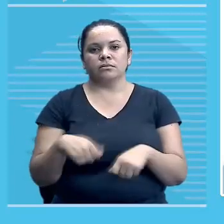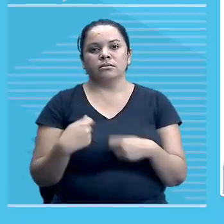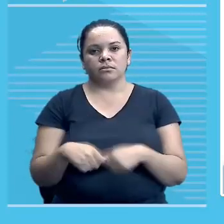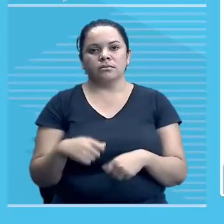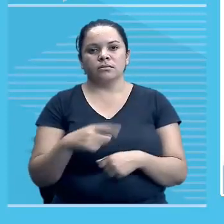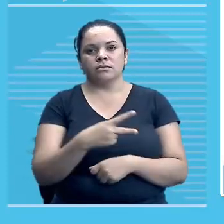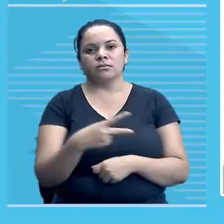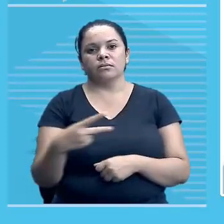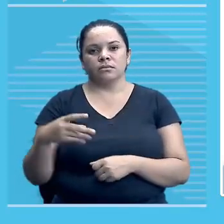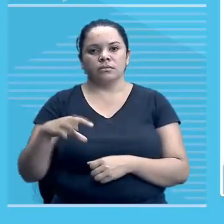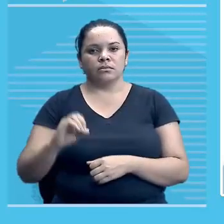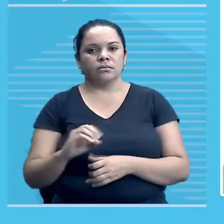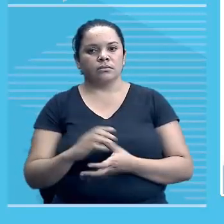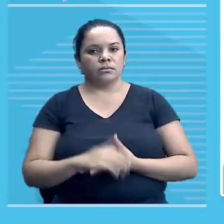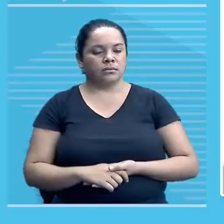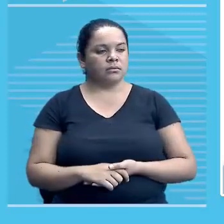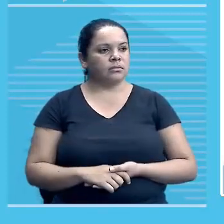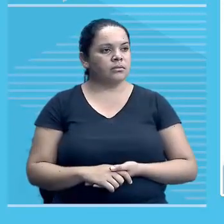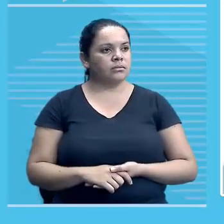é a raiz da equação.